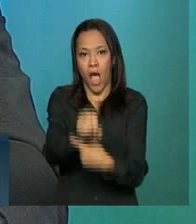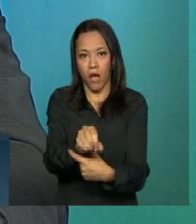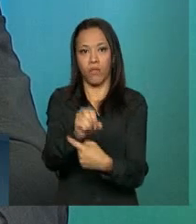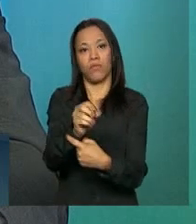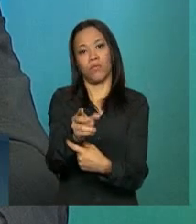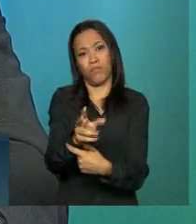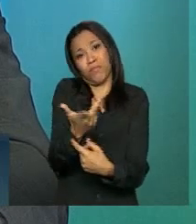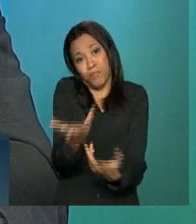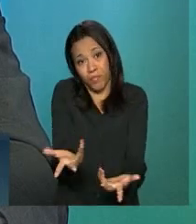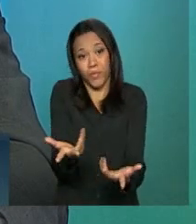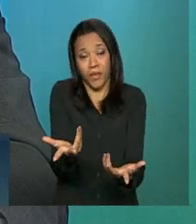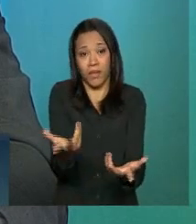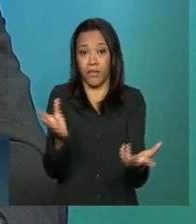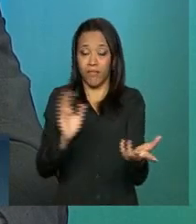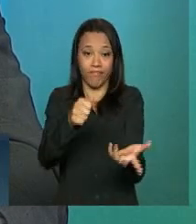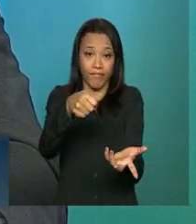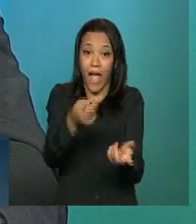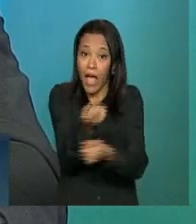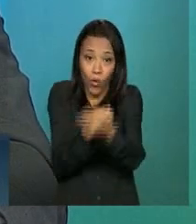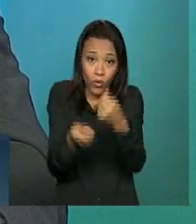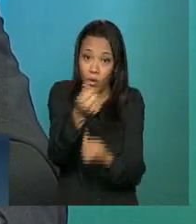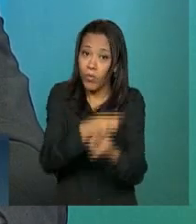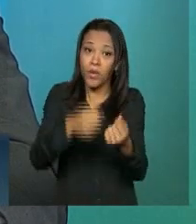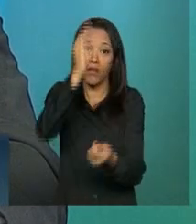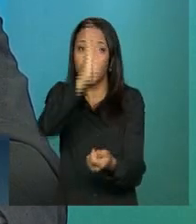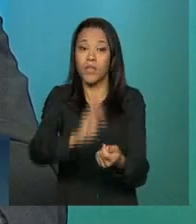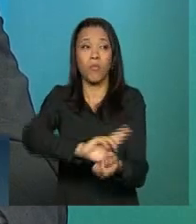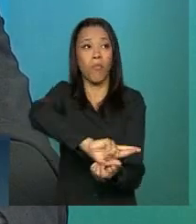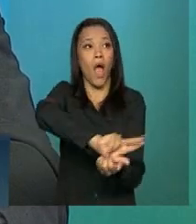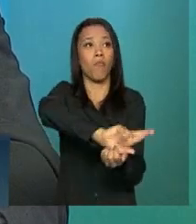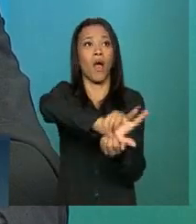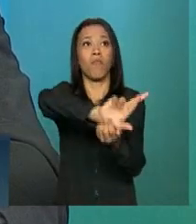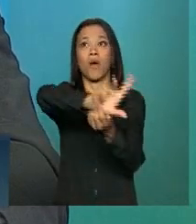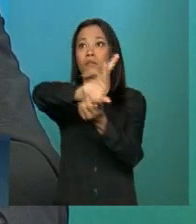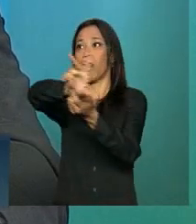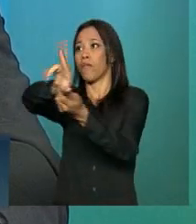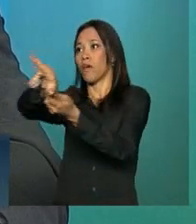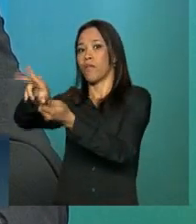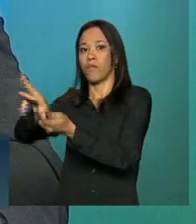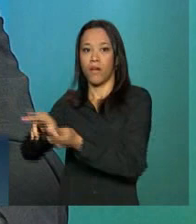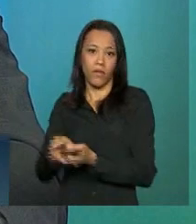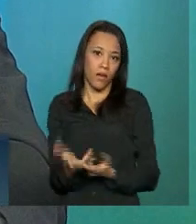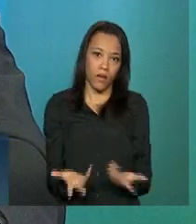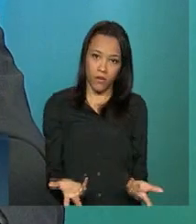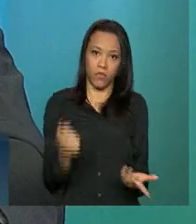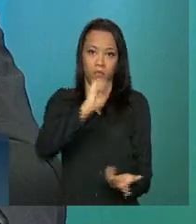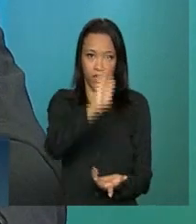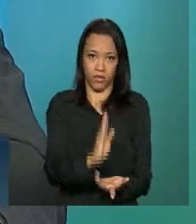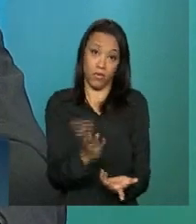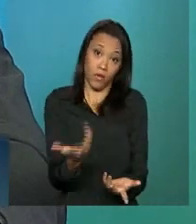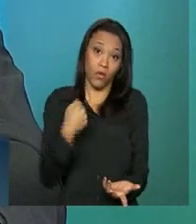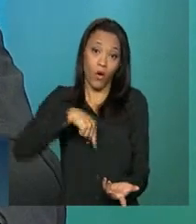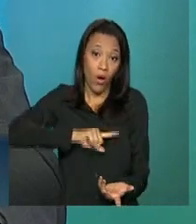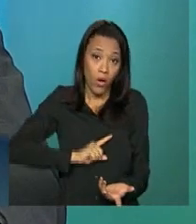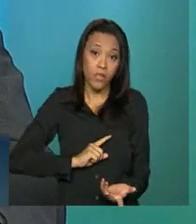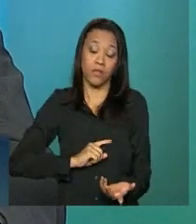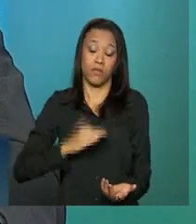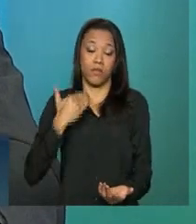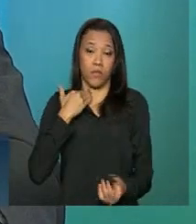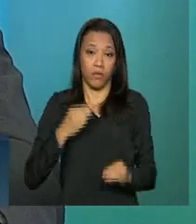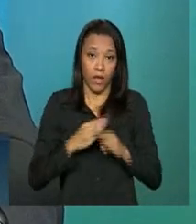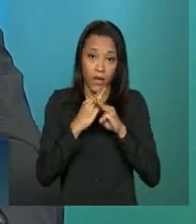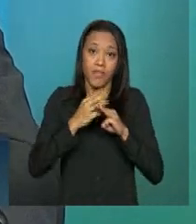tão diversificada e com um setor financeiro tão profundo quanto o Brasil. A gente tem que aproveitar